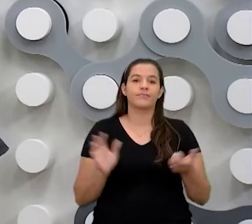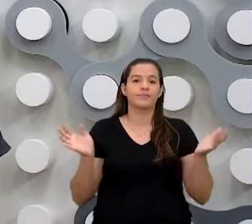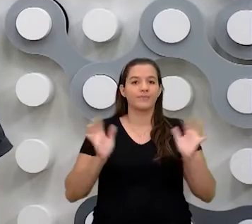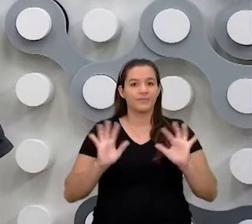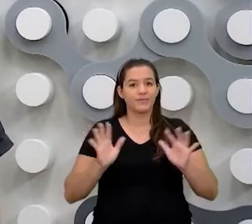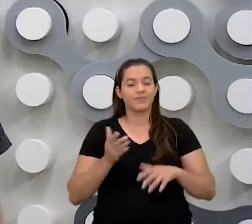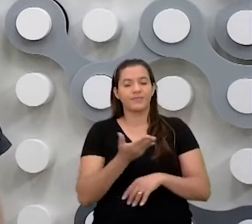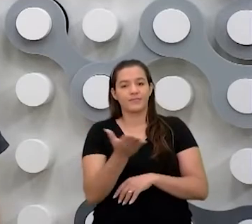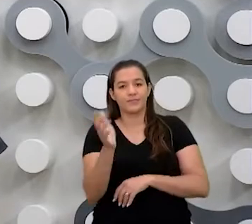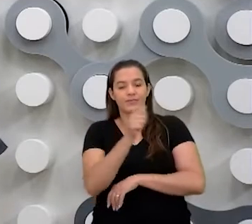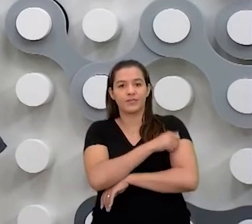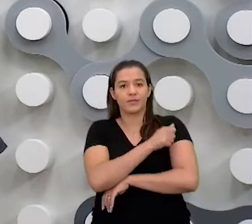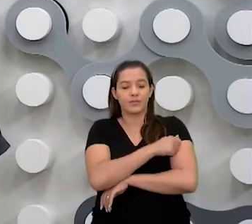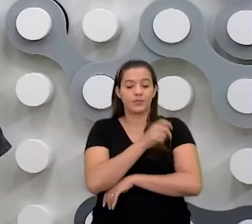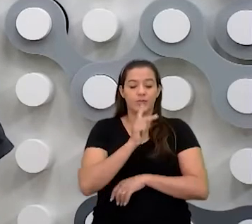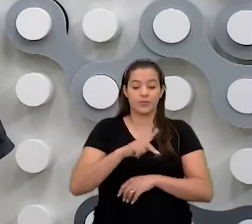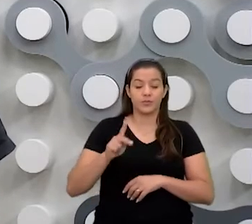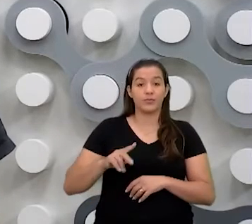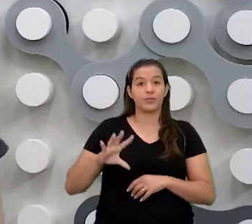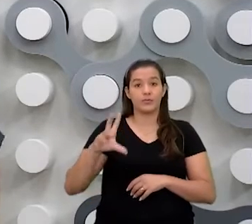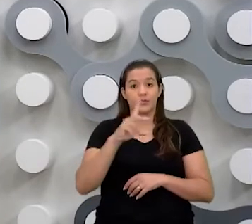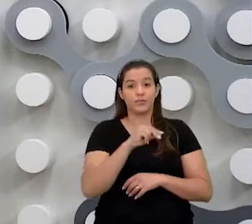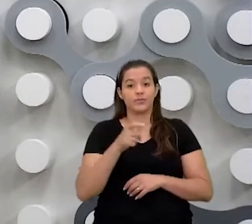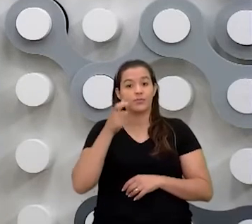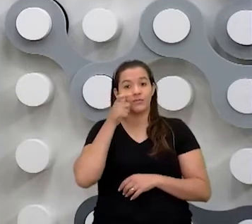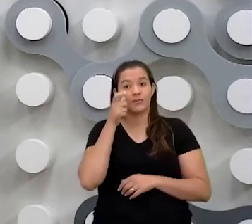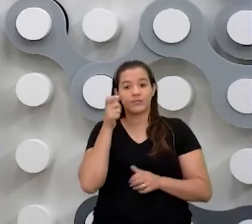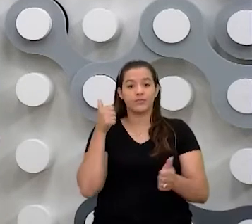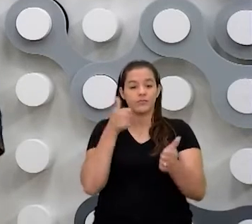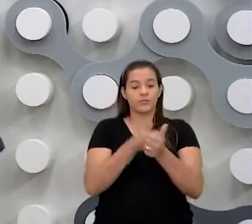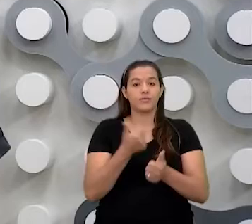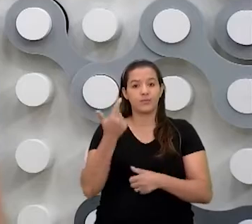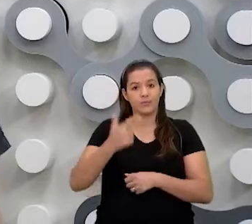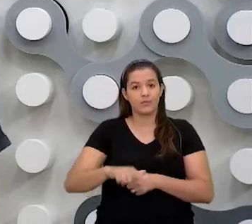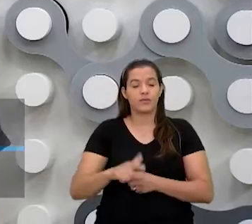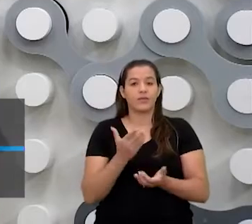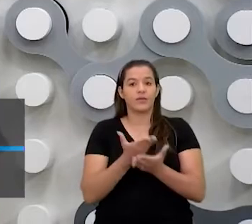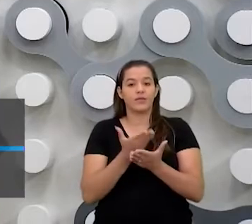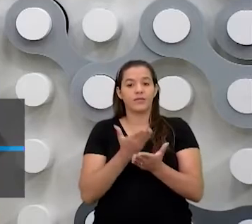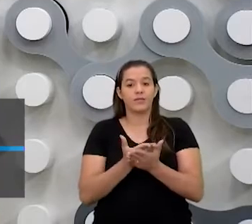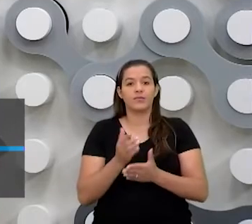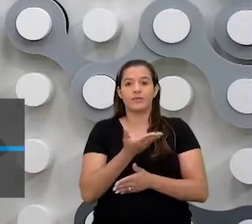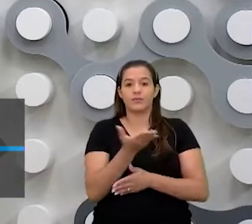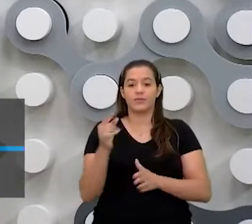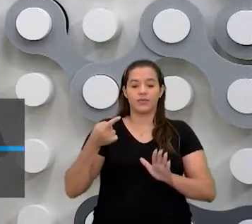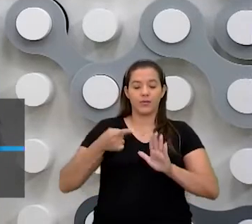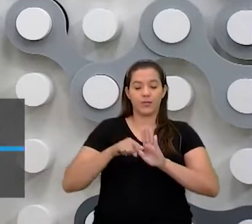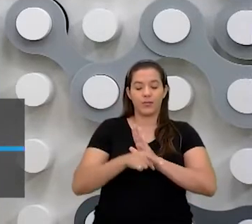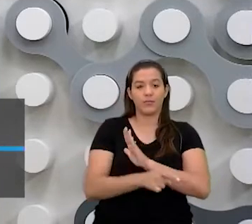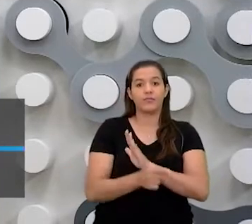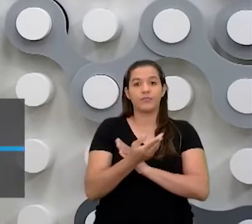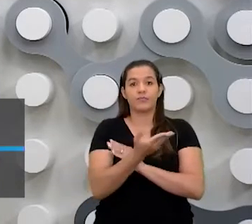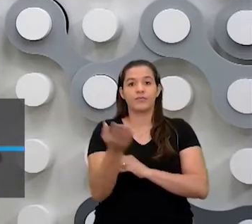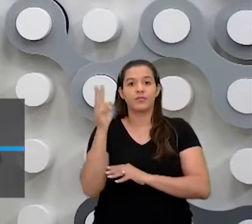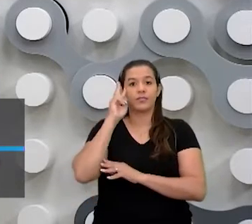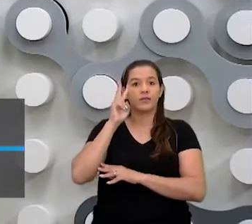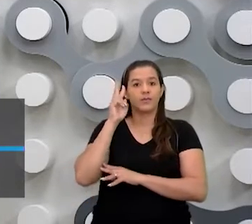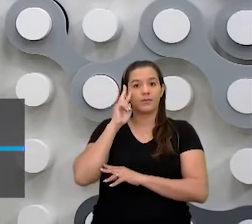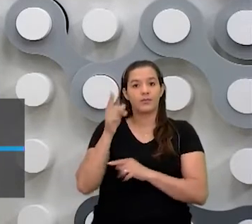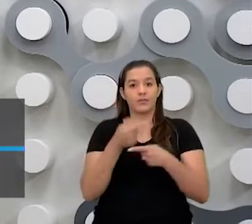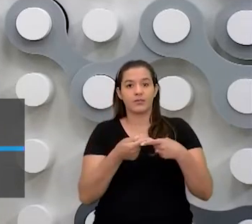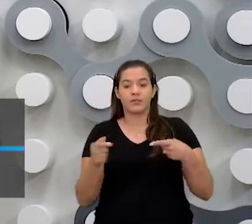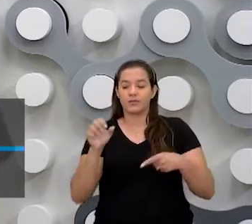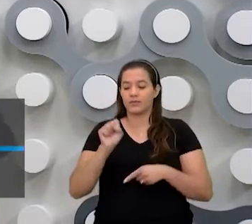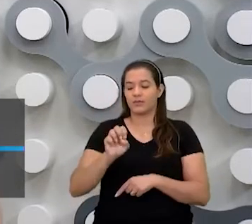Olá, alunos, professores e a todos que irão acompanhar, né, mais essa aula aí dos aprofundamentos, né? Lembrando que é a semana 6,